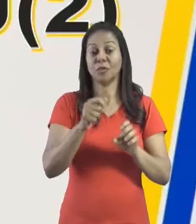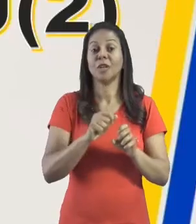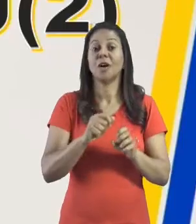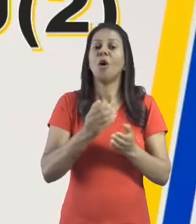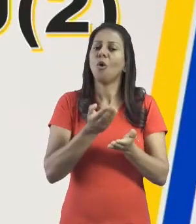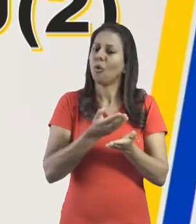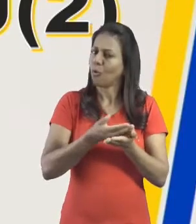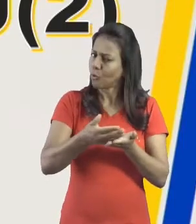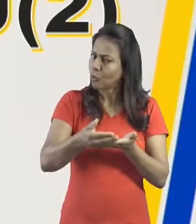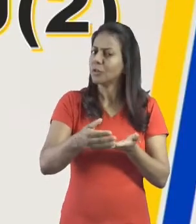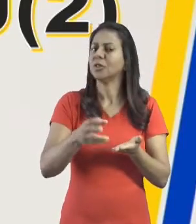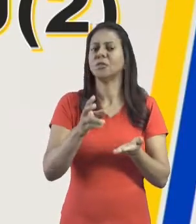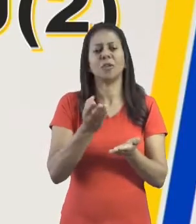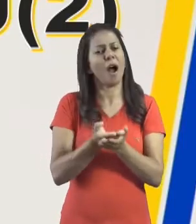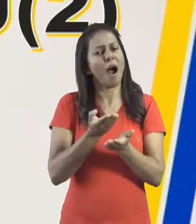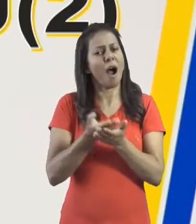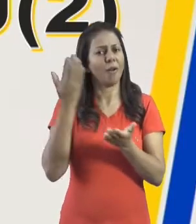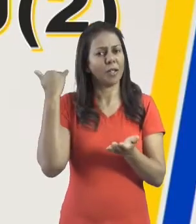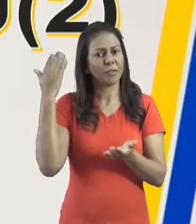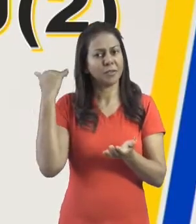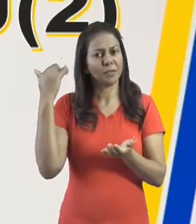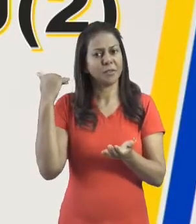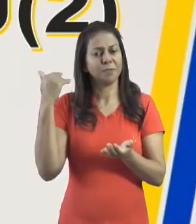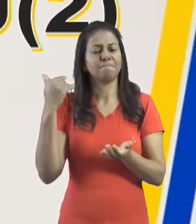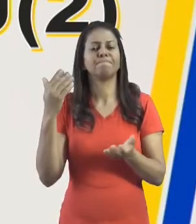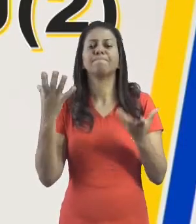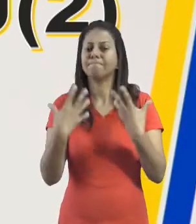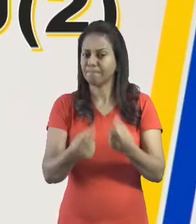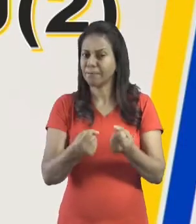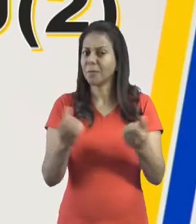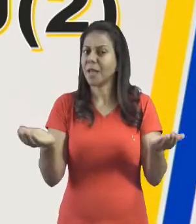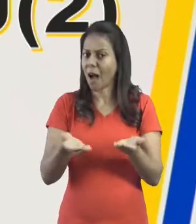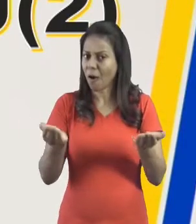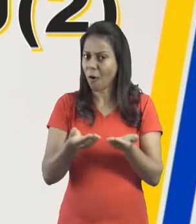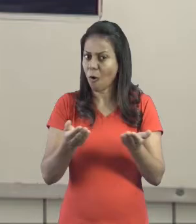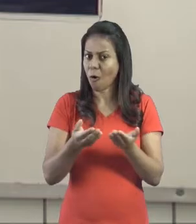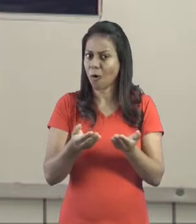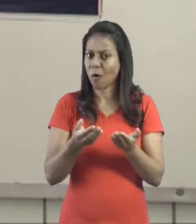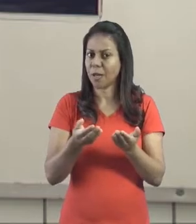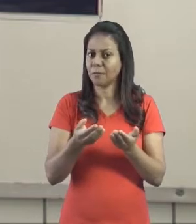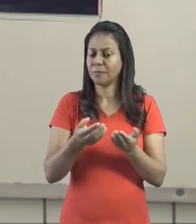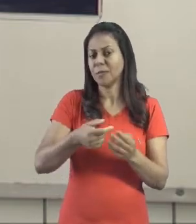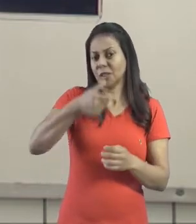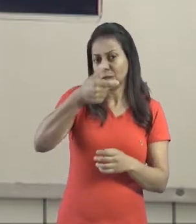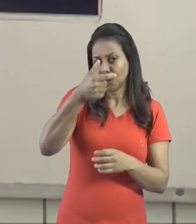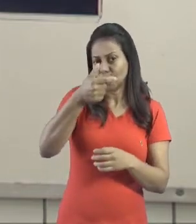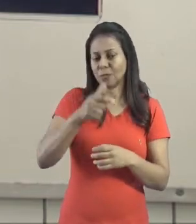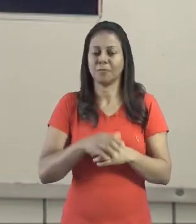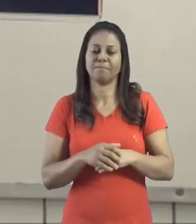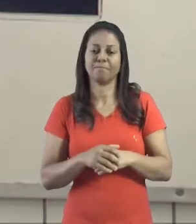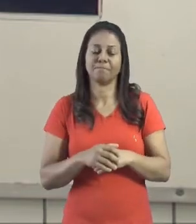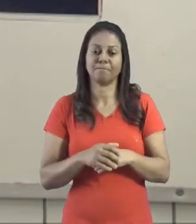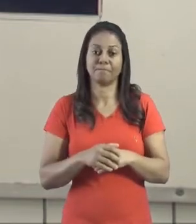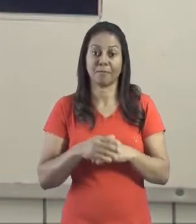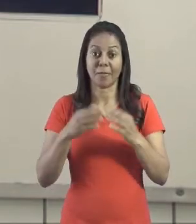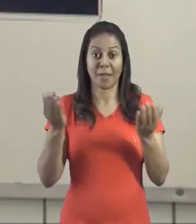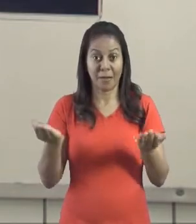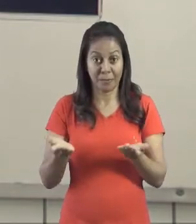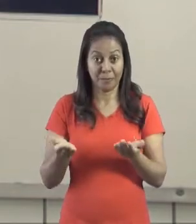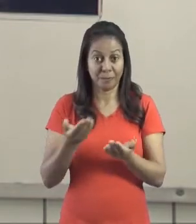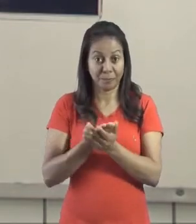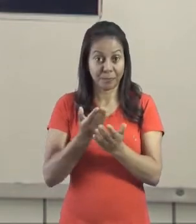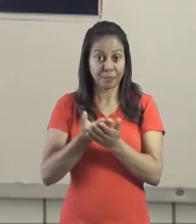continuando a aula anterior, vamos para a parte 2, ok? E aí, na